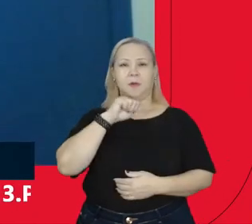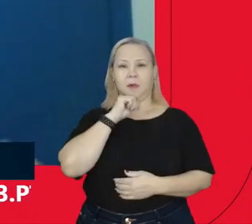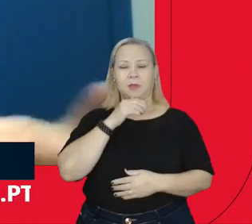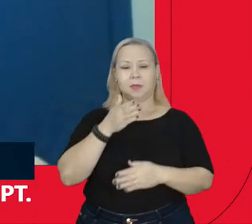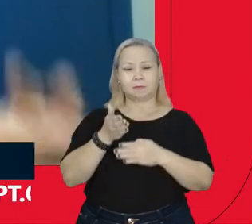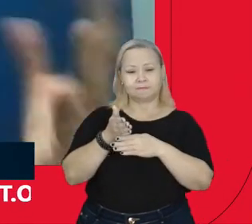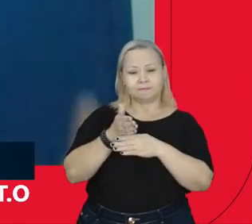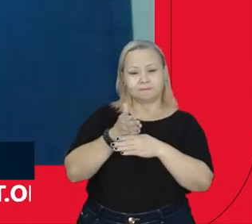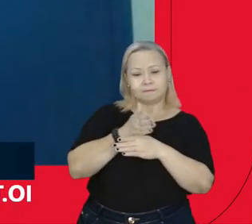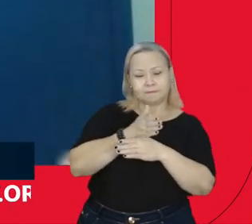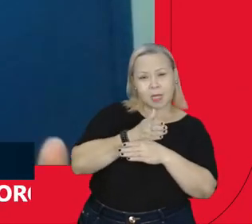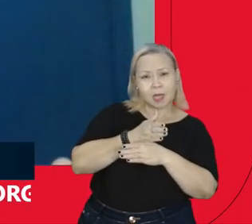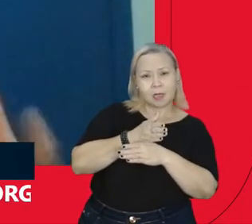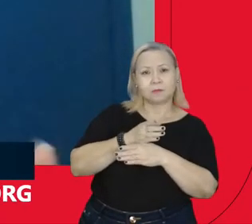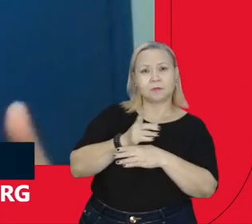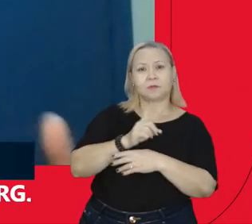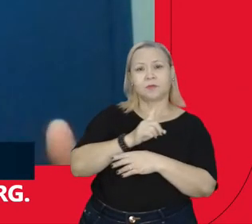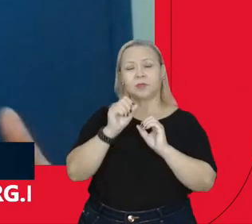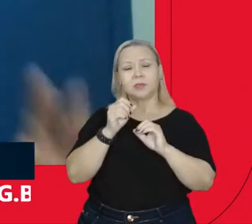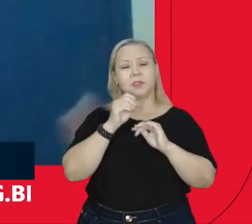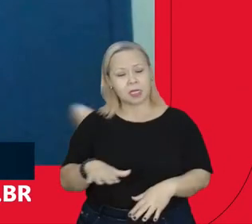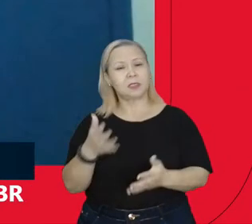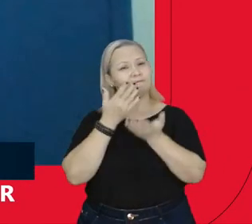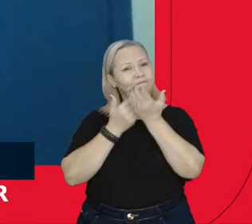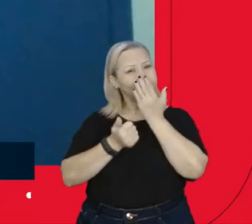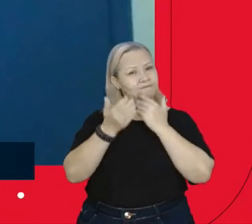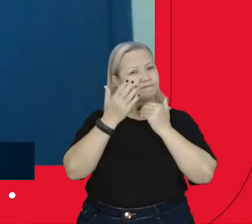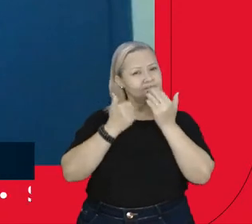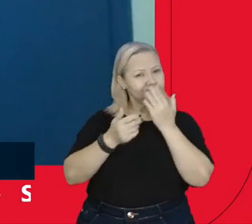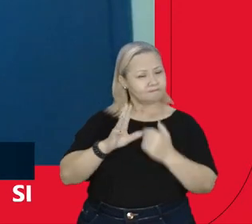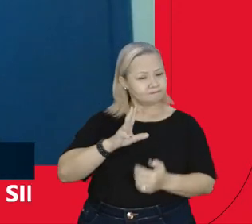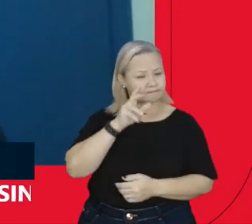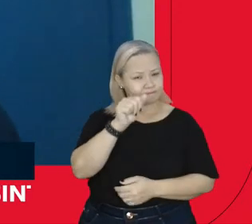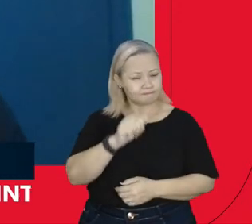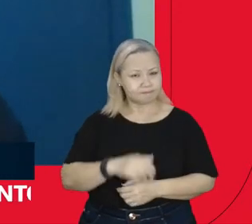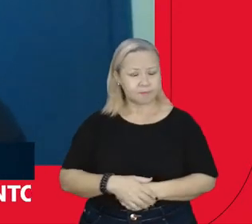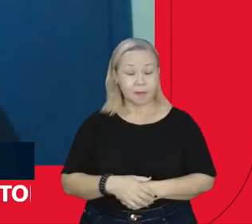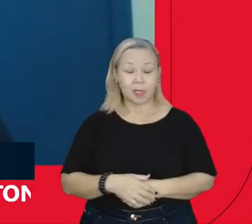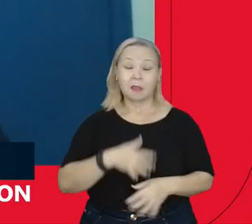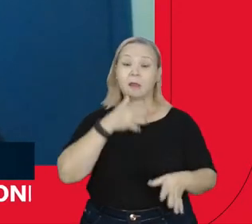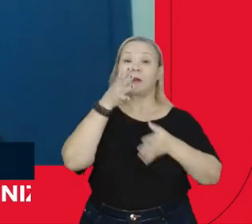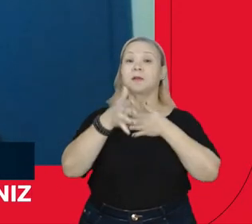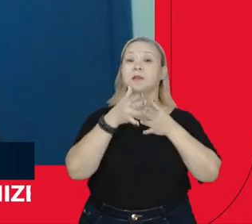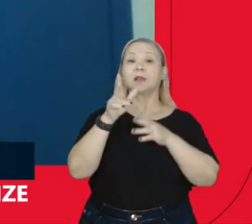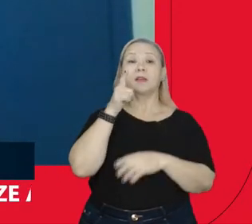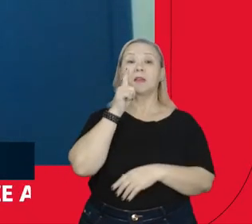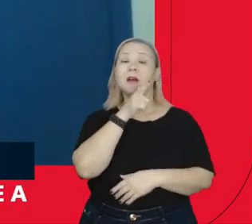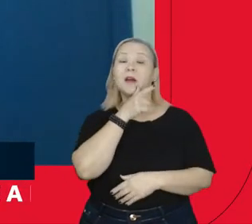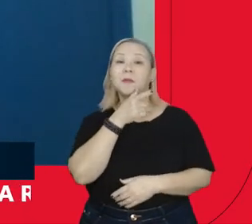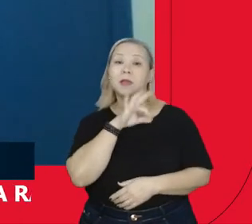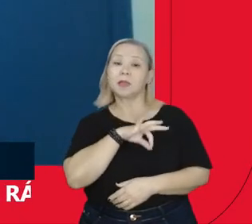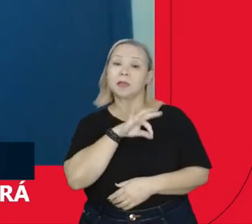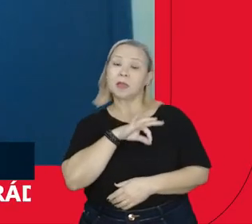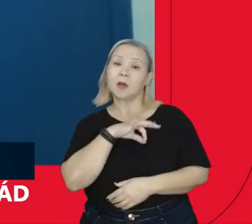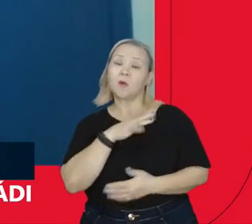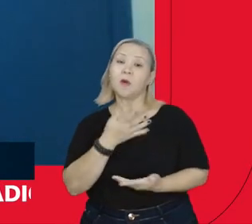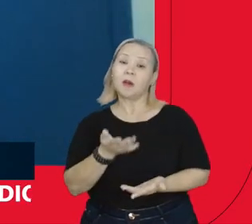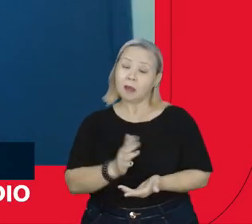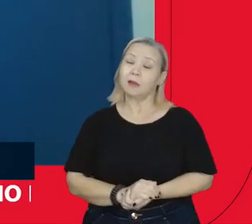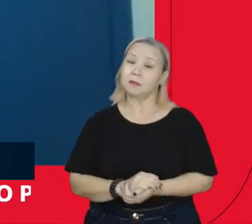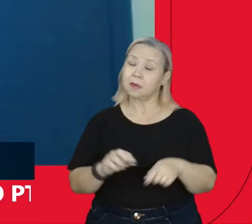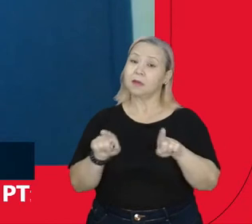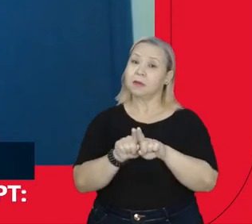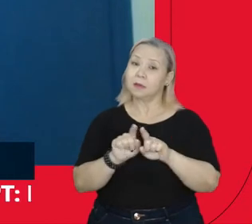a criança bem alimentada. Né? Então, de certa forma, a gente pode dizer que a merenda é uma renda indireta. Assim como